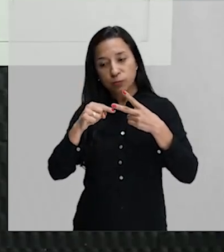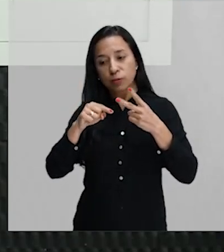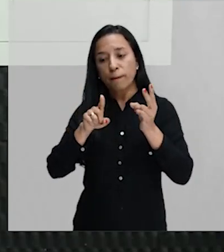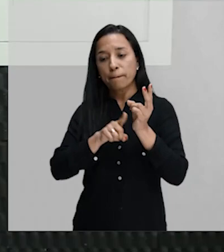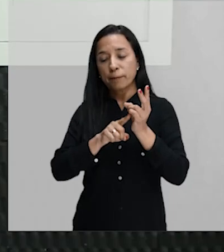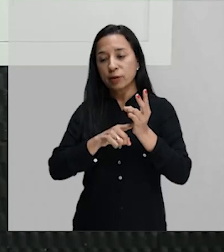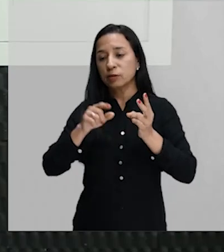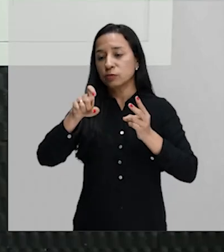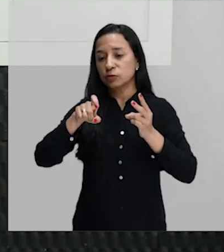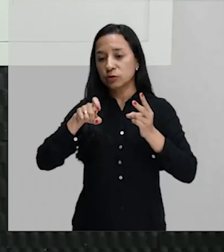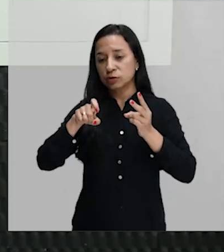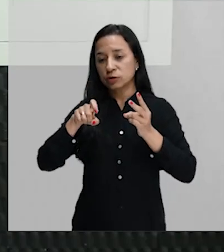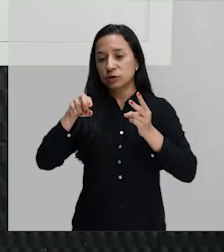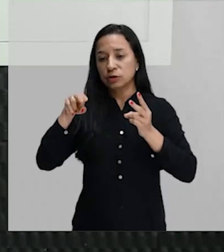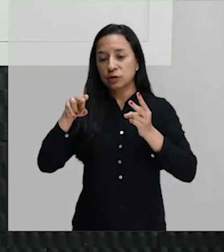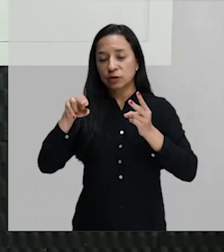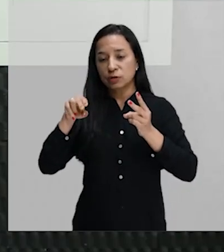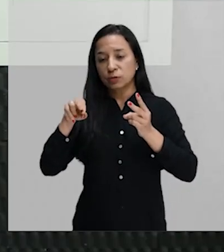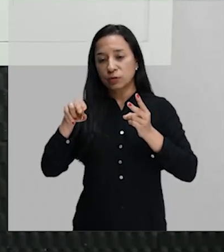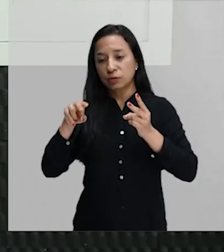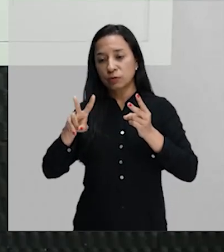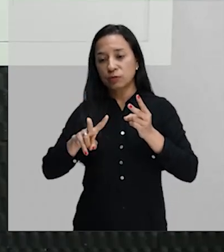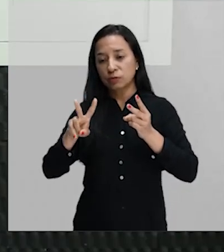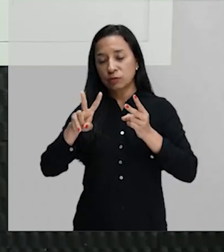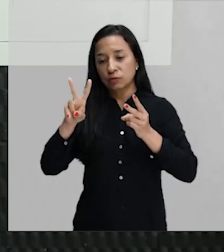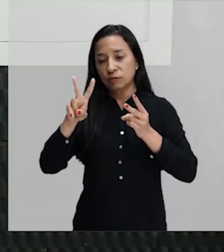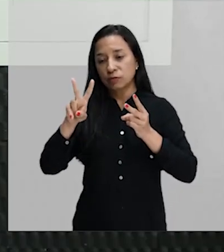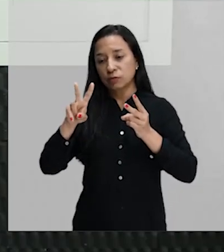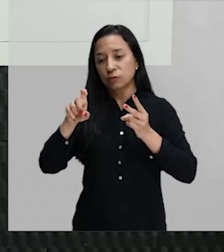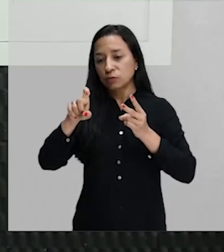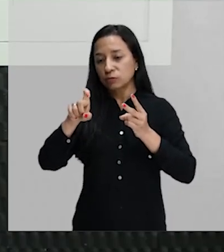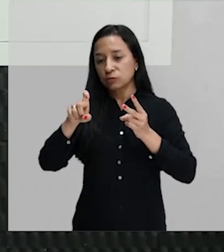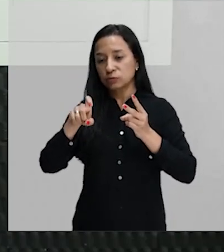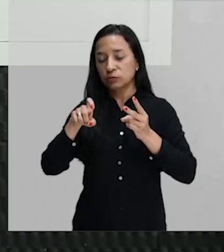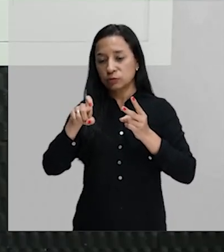tem exatamente o valor do seno de x.